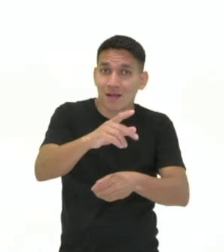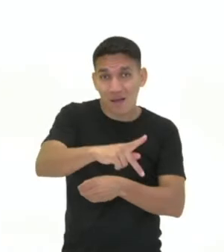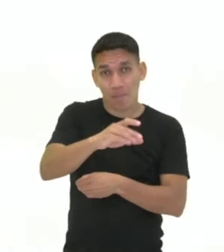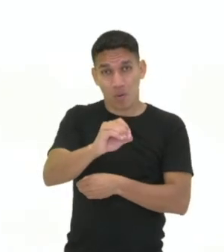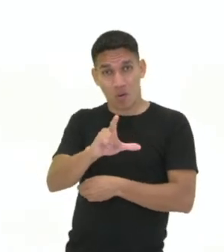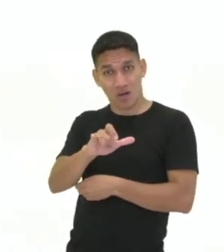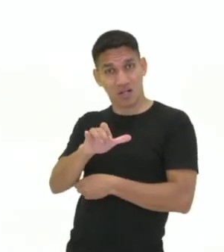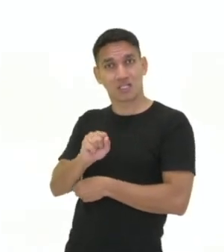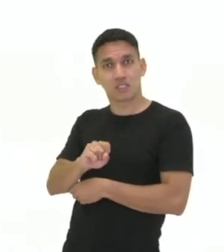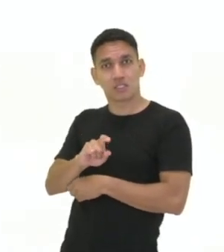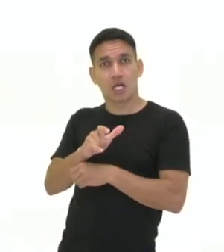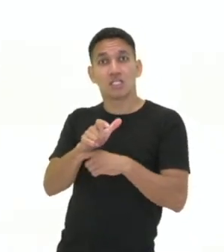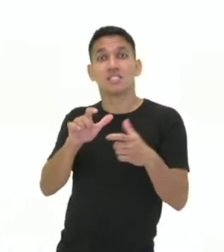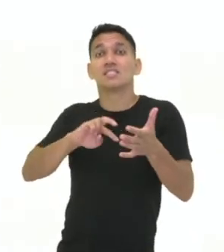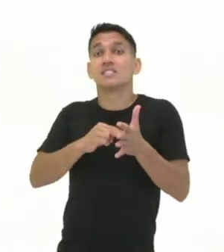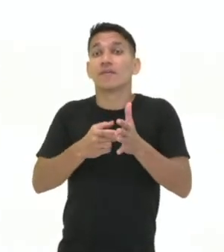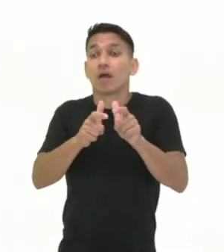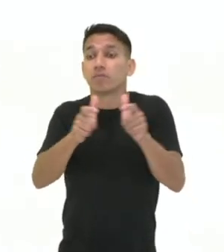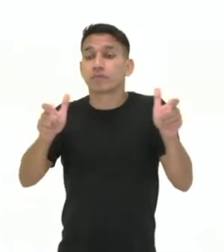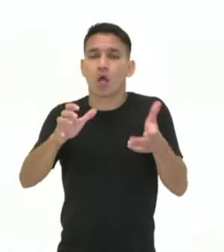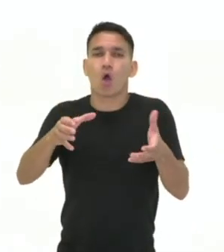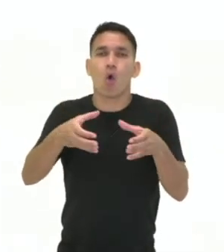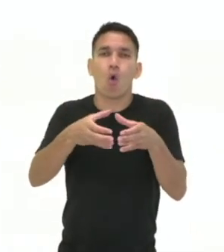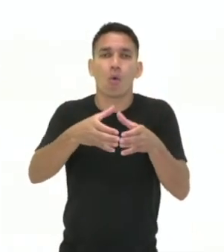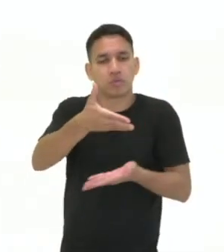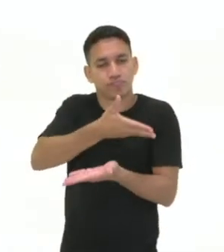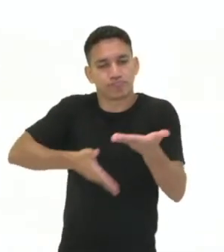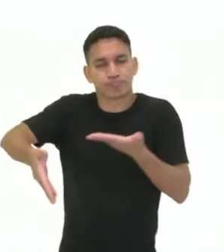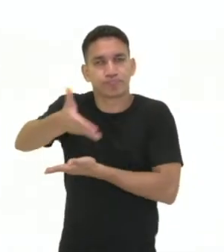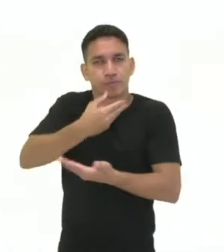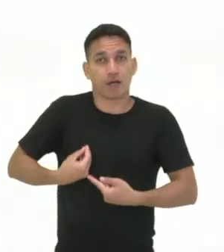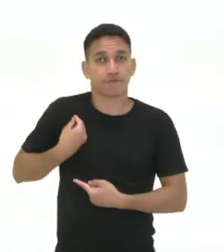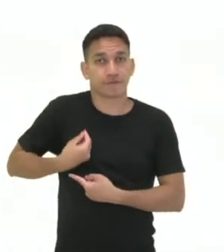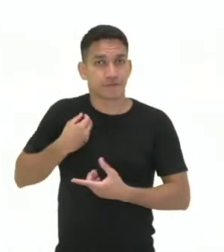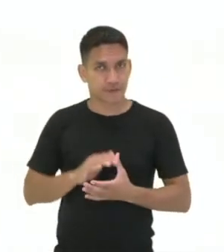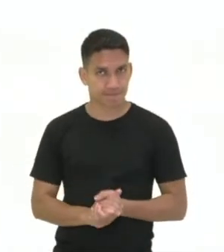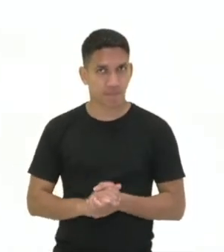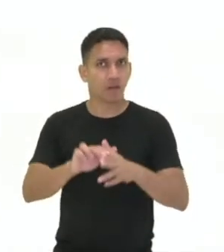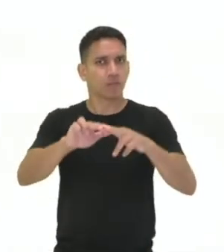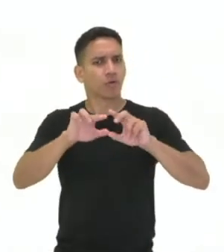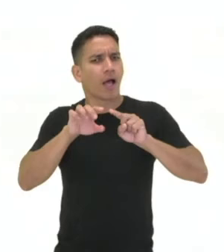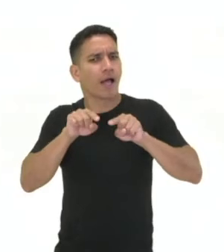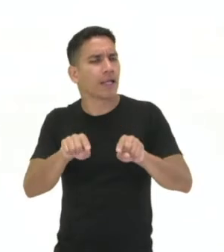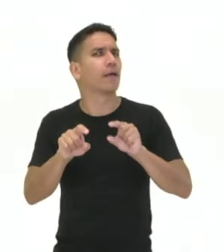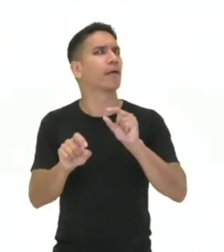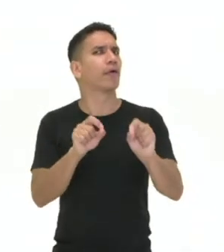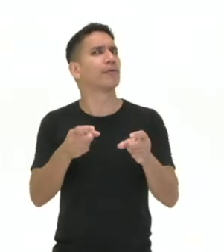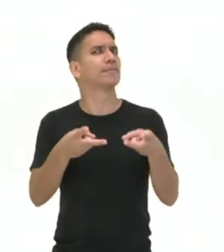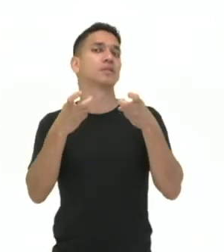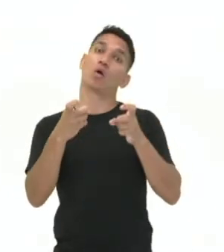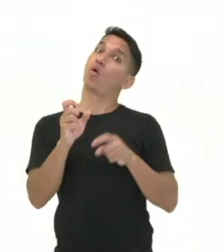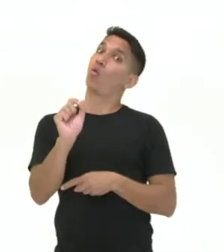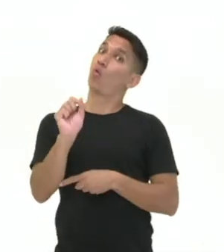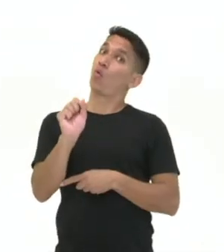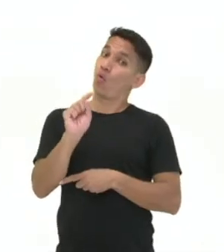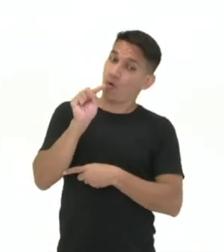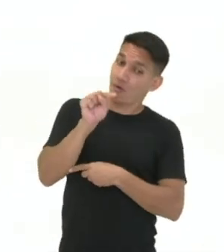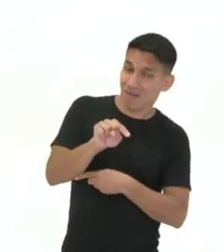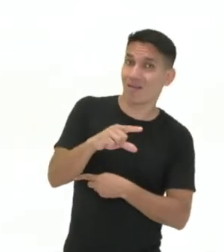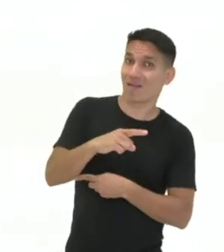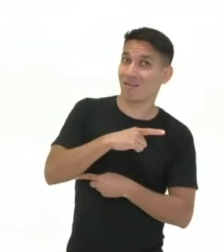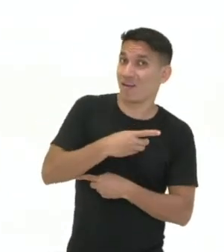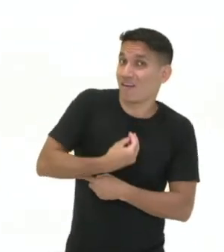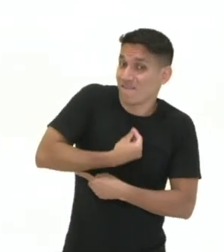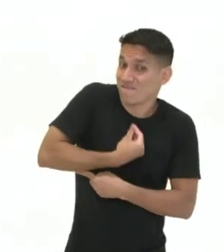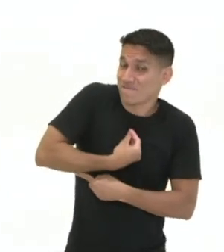amplo, comunidade, vida em comum. Assim, daria para dizer que onde há vida em comum,